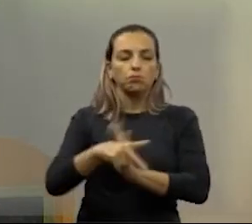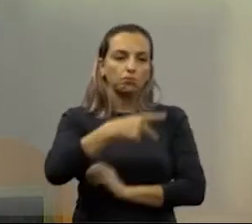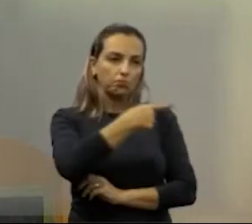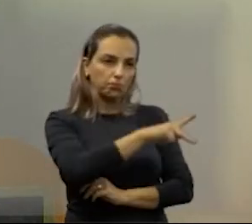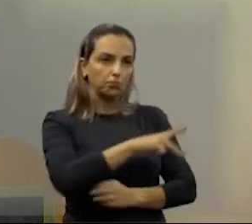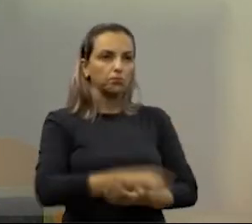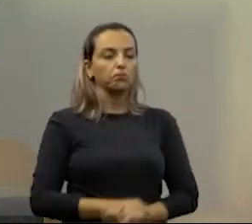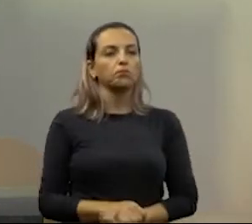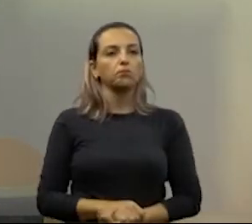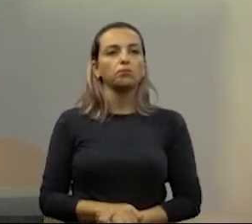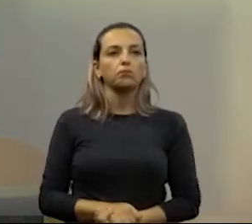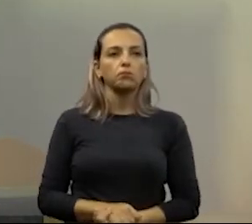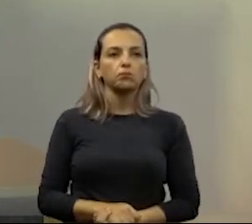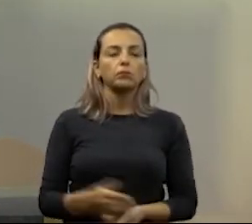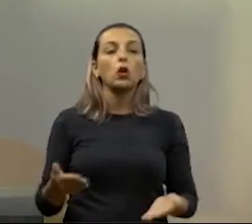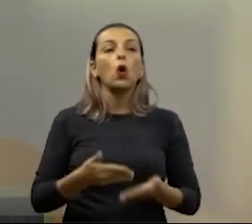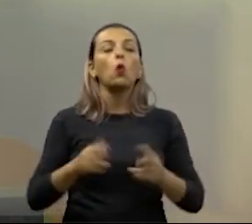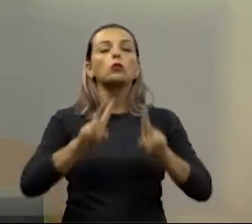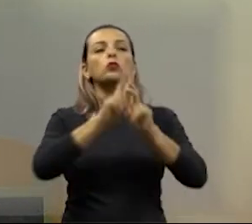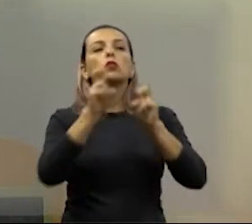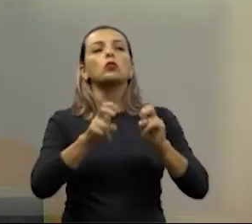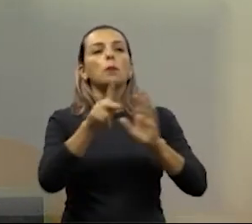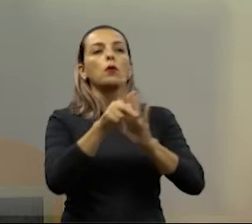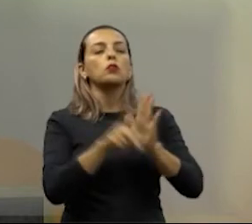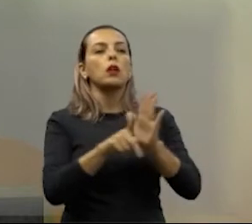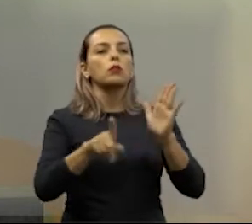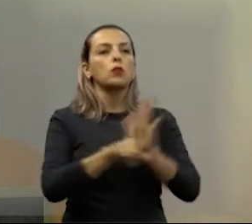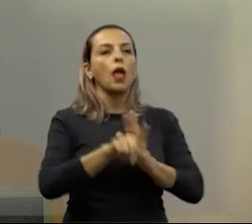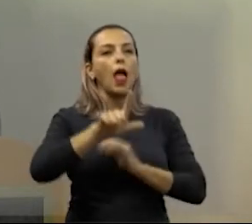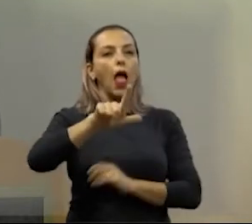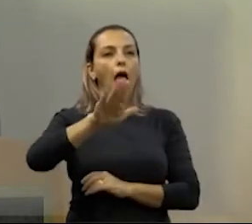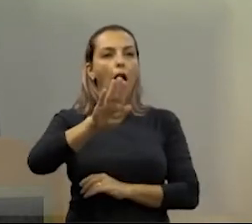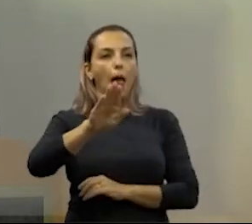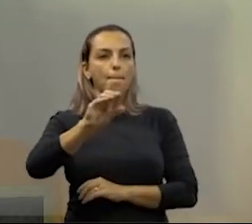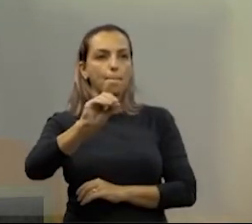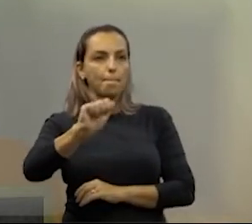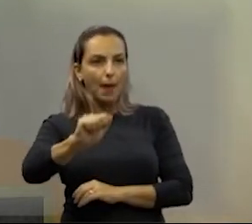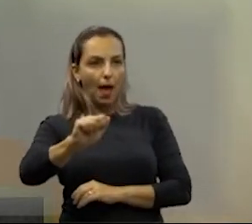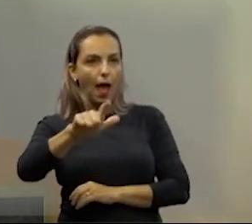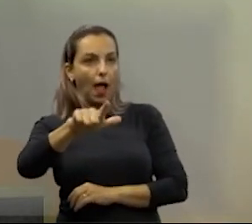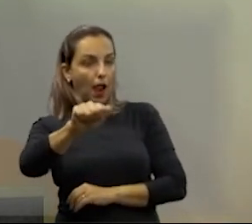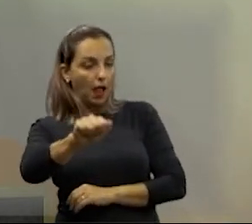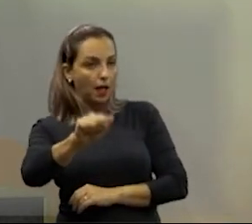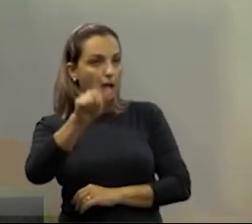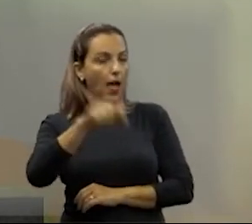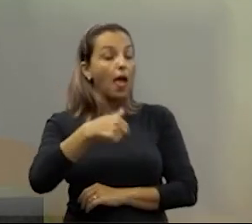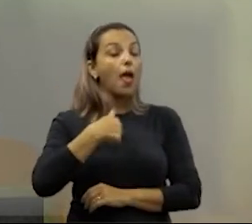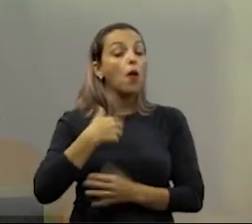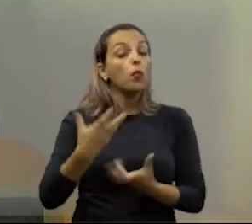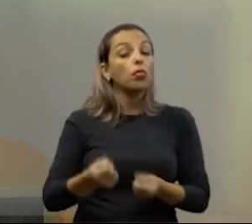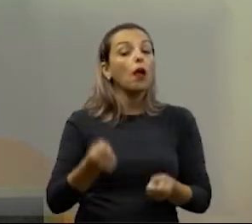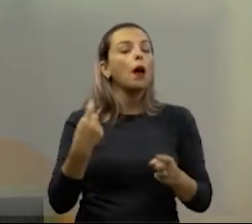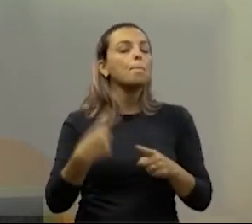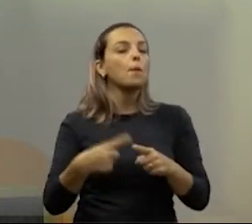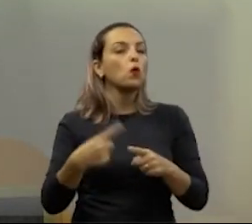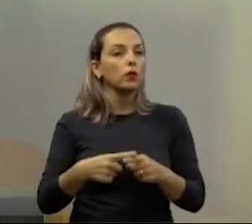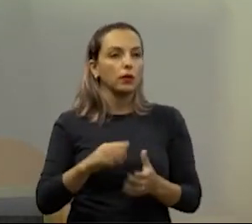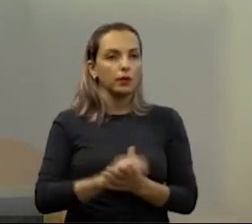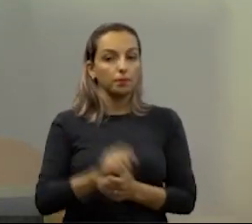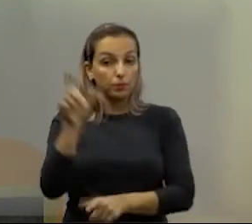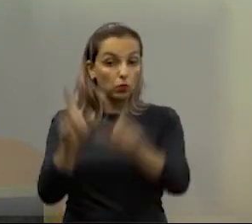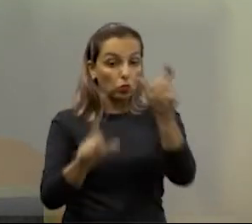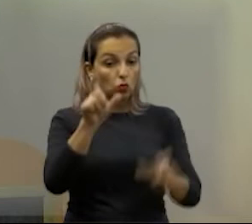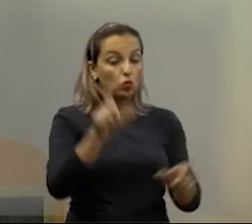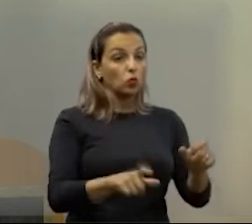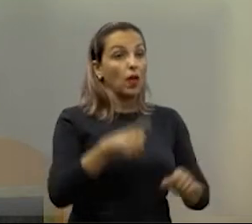Hoje eu quero falar sobre o PL da bala. Vou falar por que sou a favor desse PL. E eu sou a favor que todo cidadão de